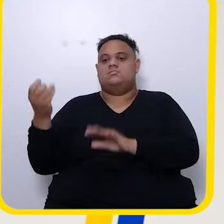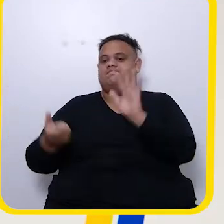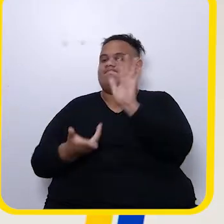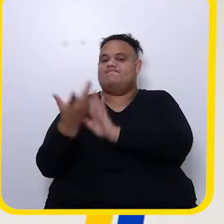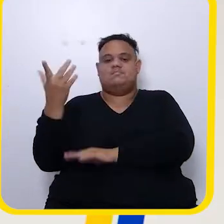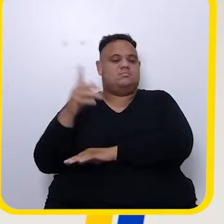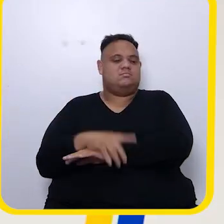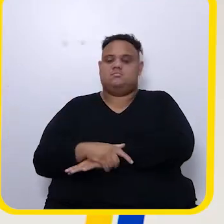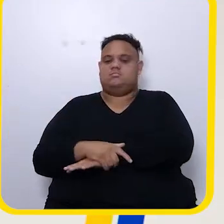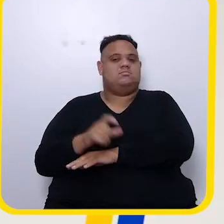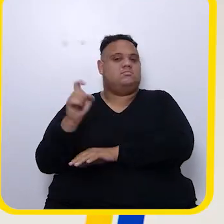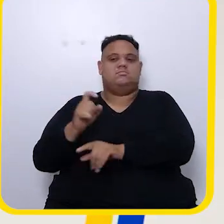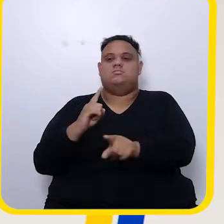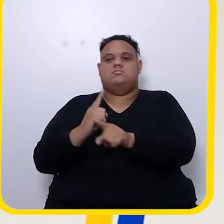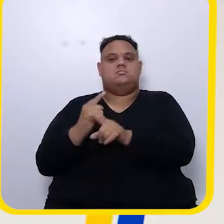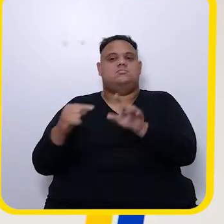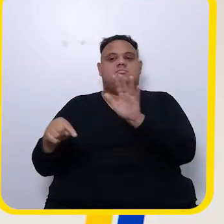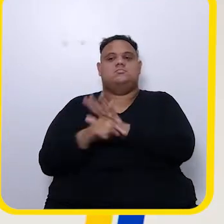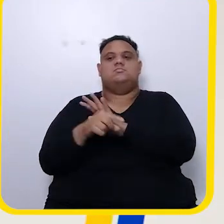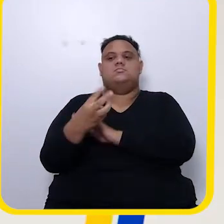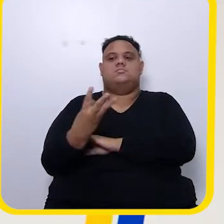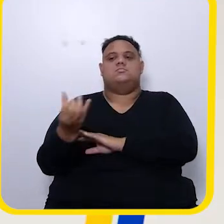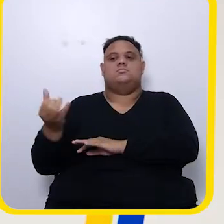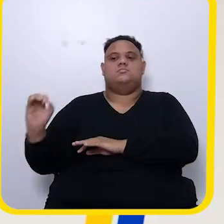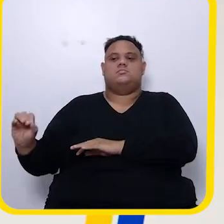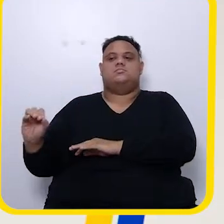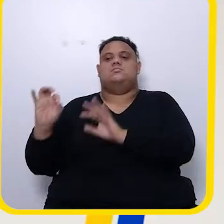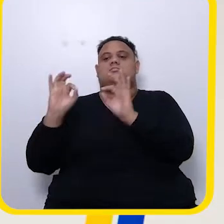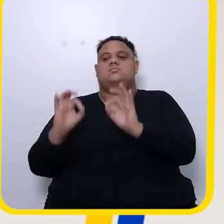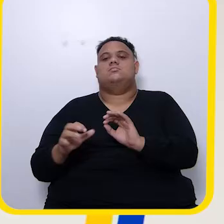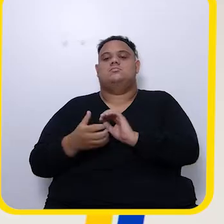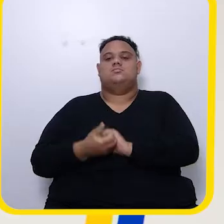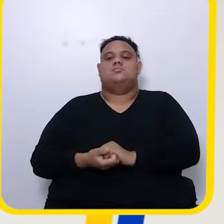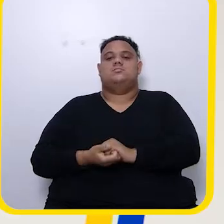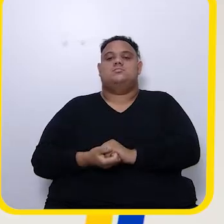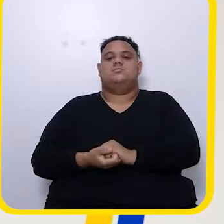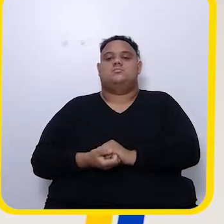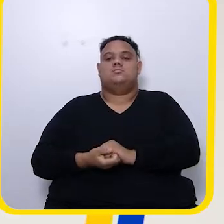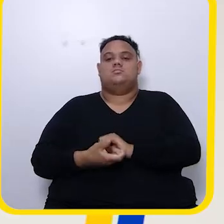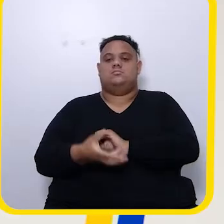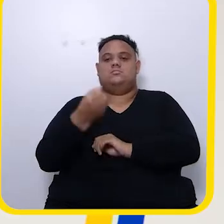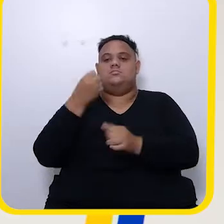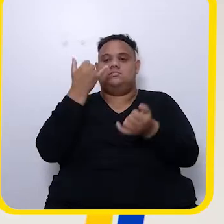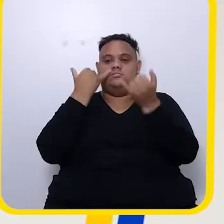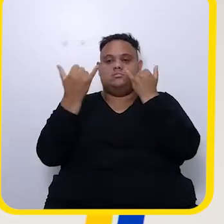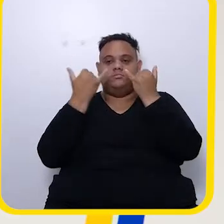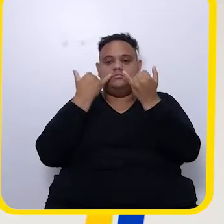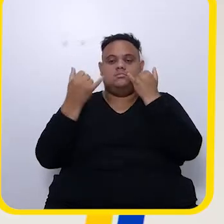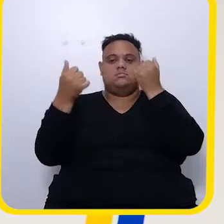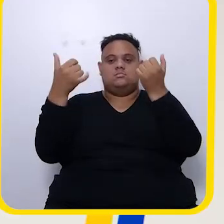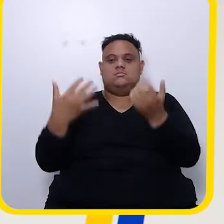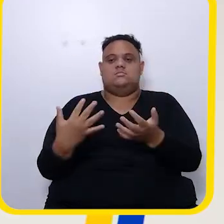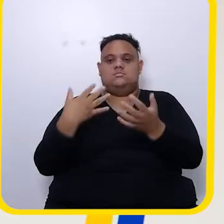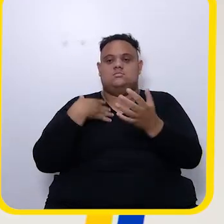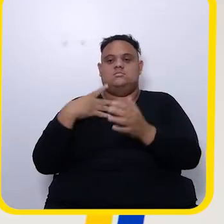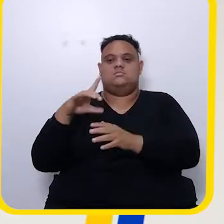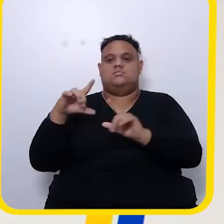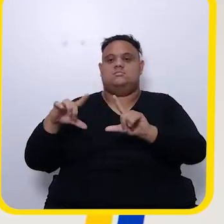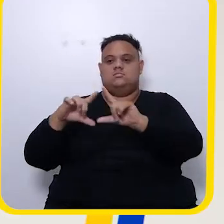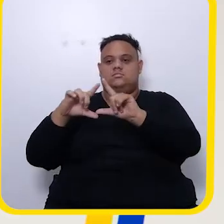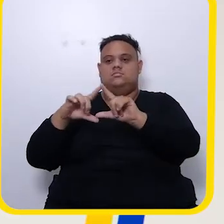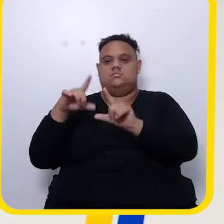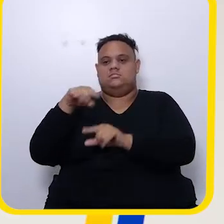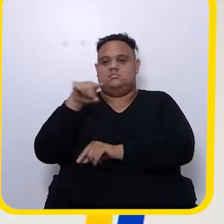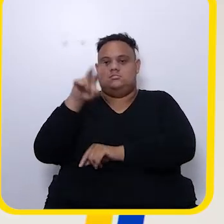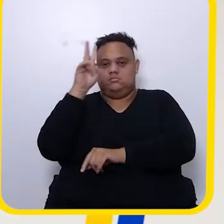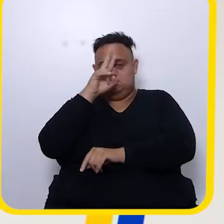com incógnita, que nesse caso é menos 360. Pego essas informações e coloco na fórmula do delta. Vocês lembram,